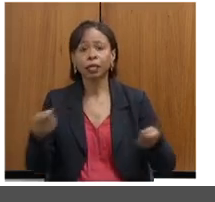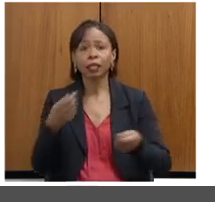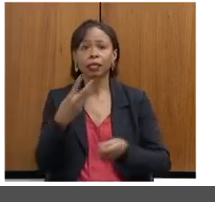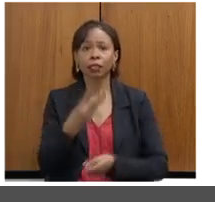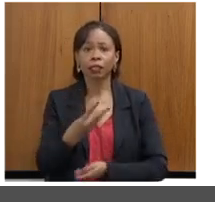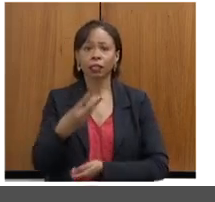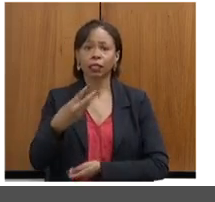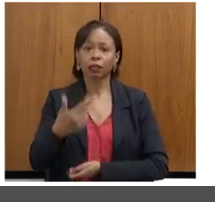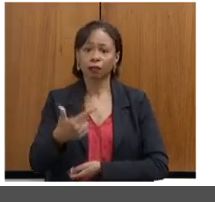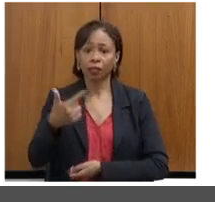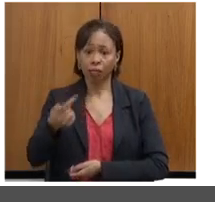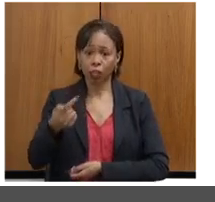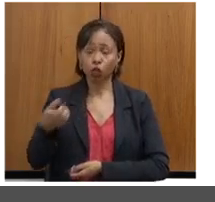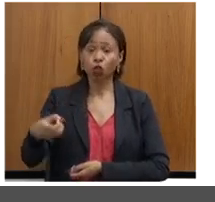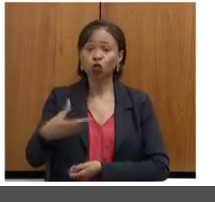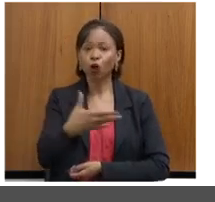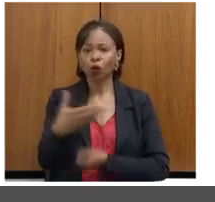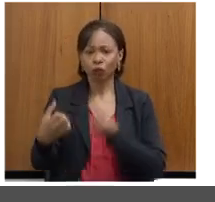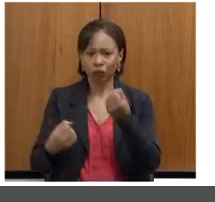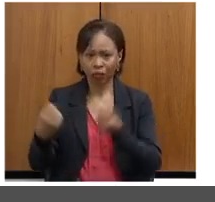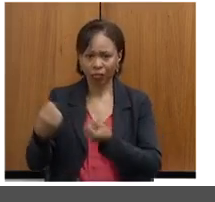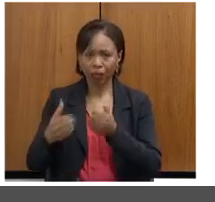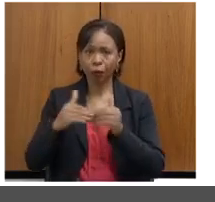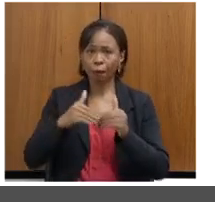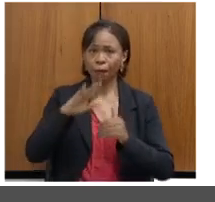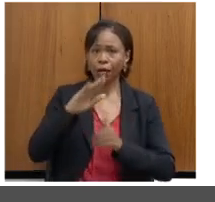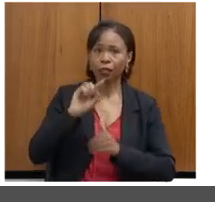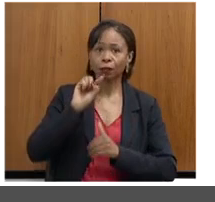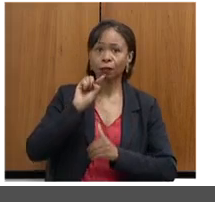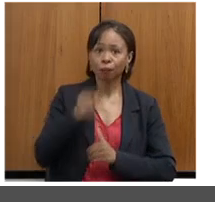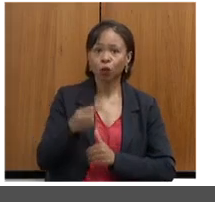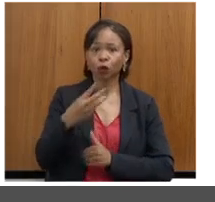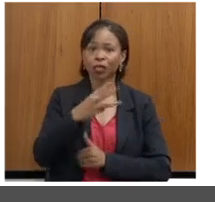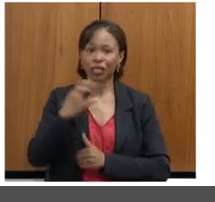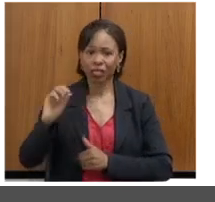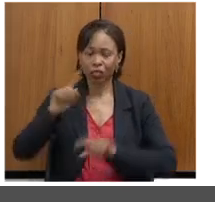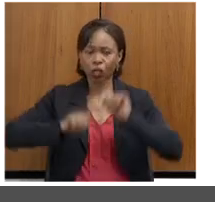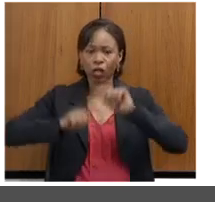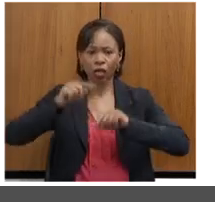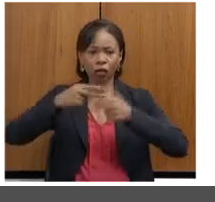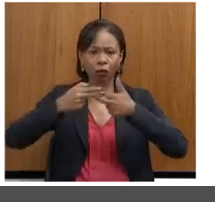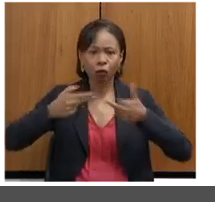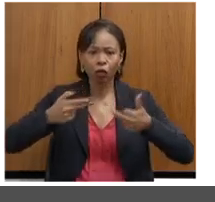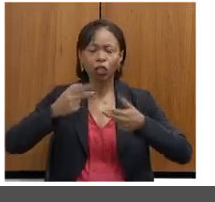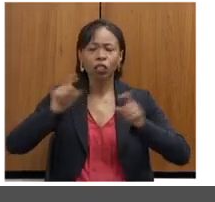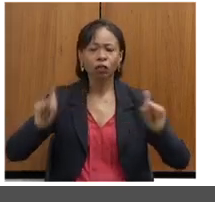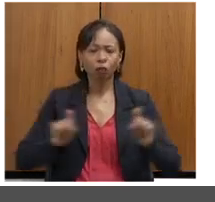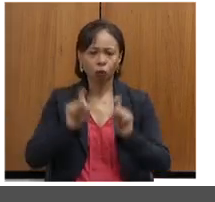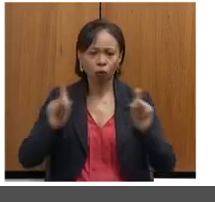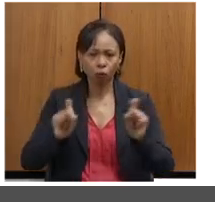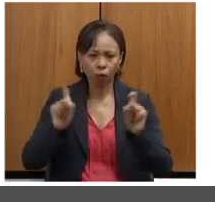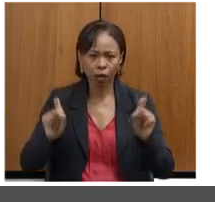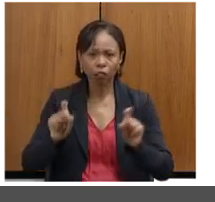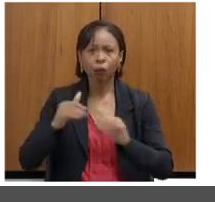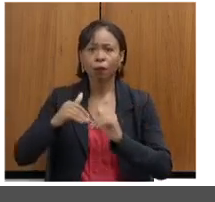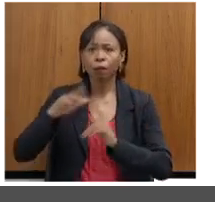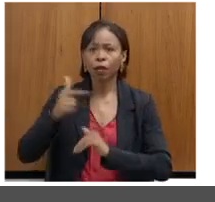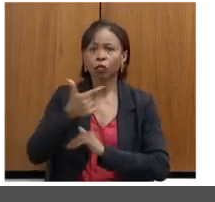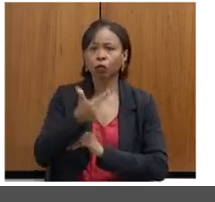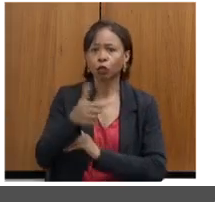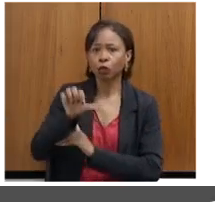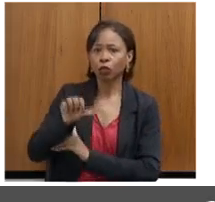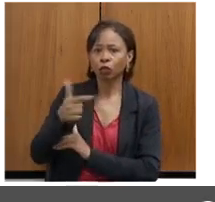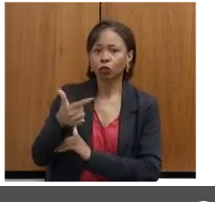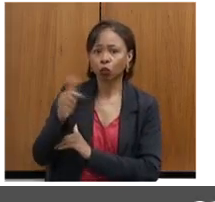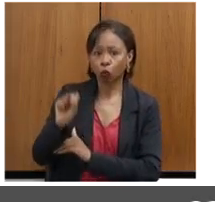327 novas viaturas mais de 1.300 equipamentos de informática mais de dois mil e novecentos e